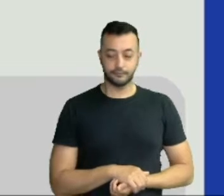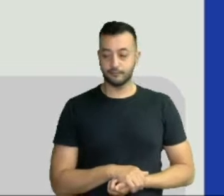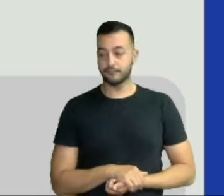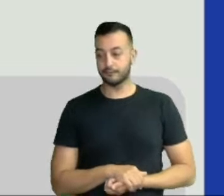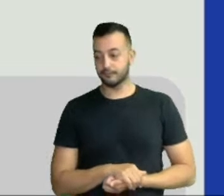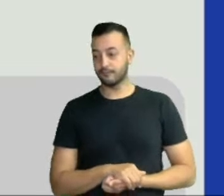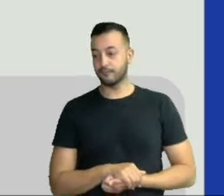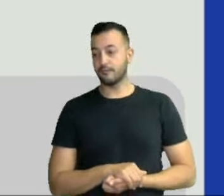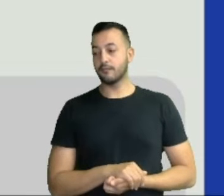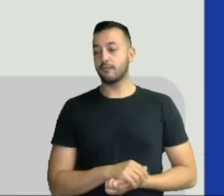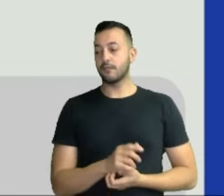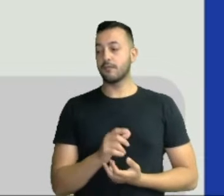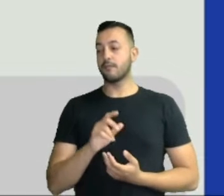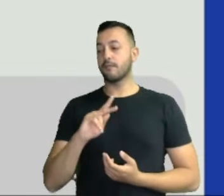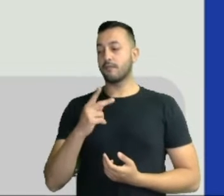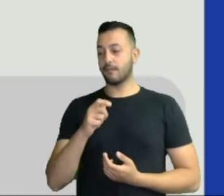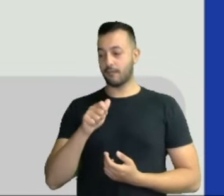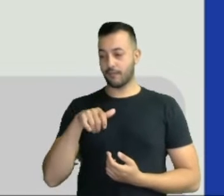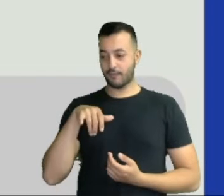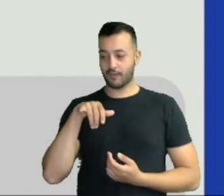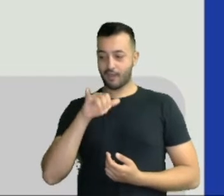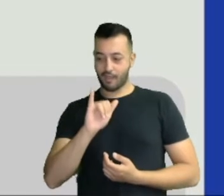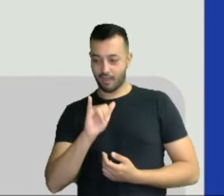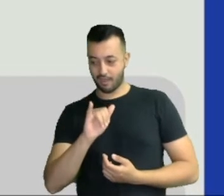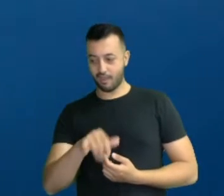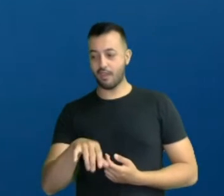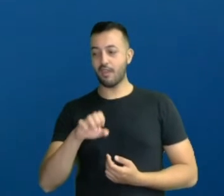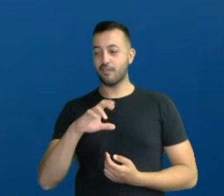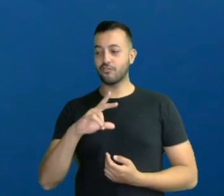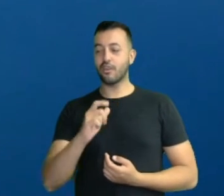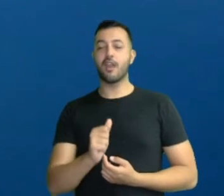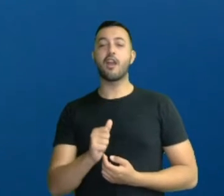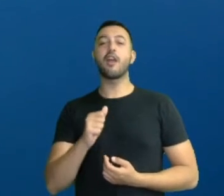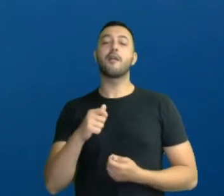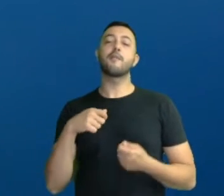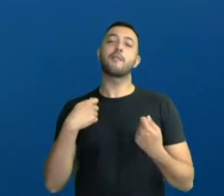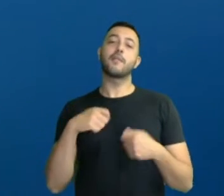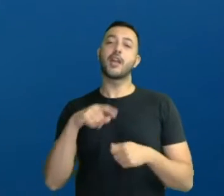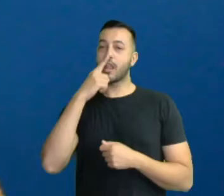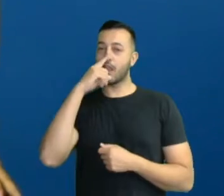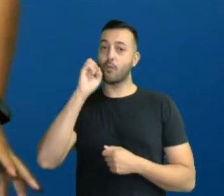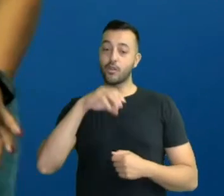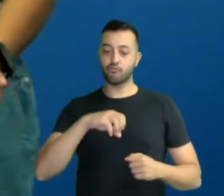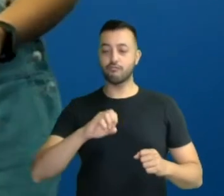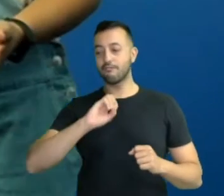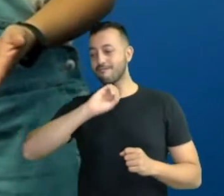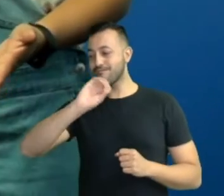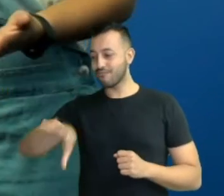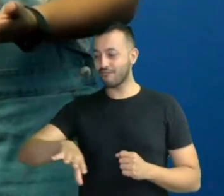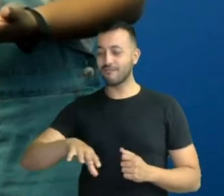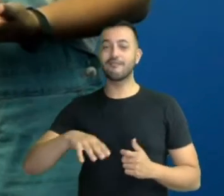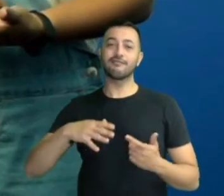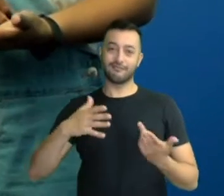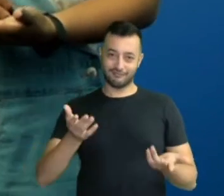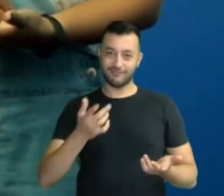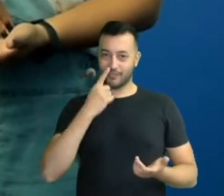Hay que echar la basura. Ou seja, tem que jogar o lixo fora. E aí a gente usa o verbo